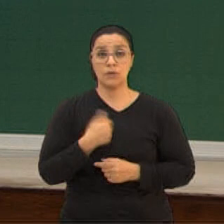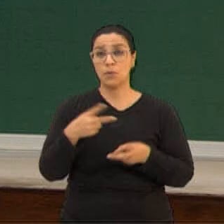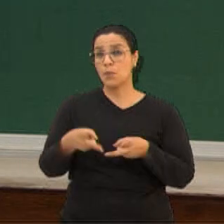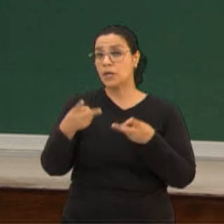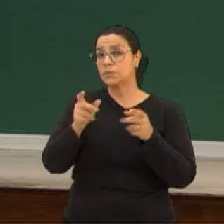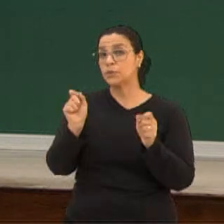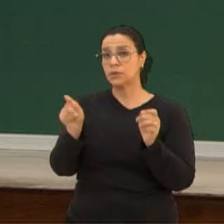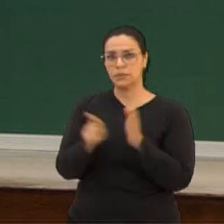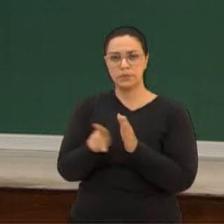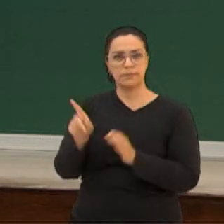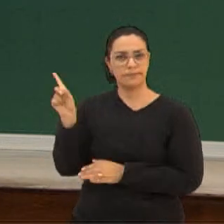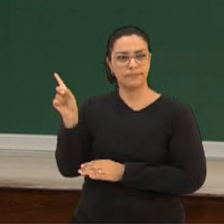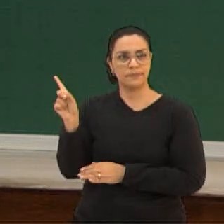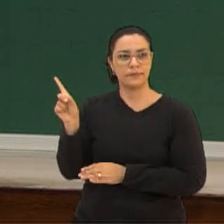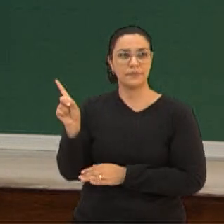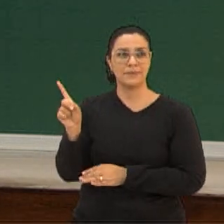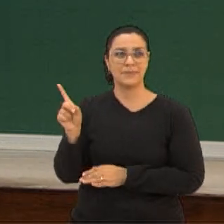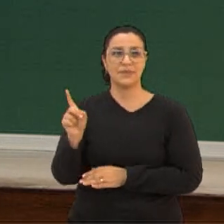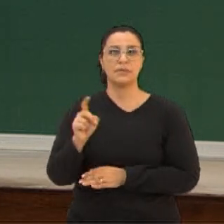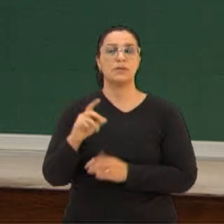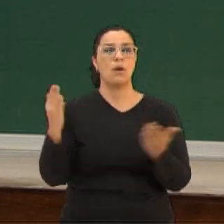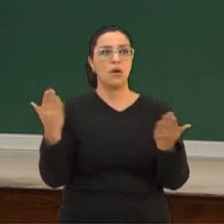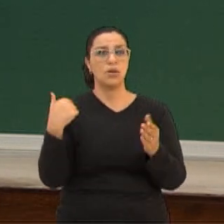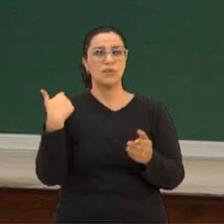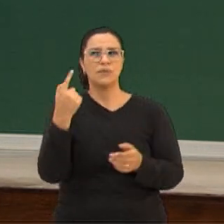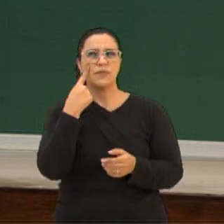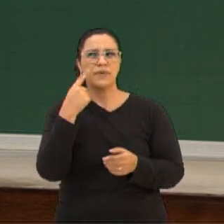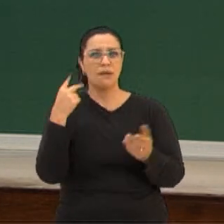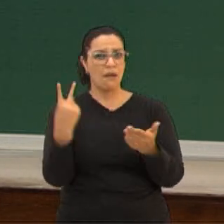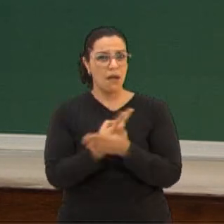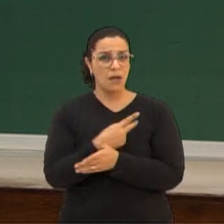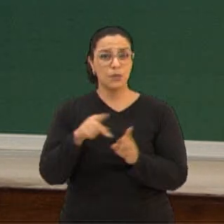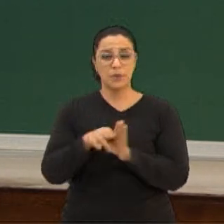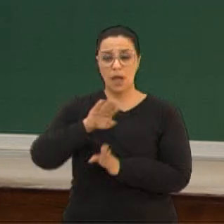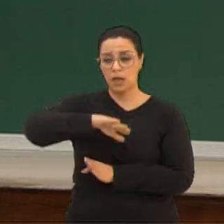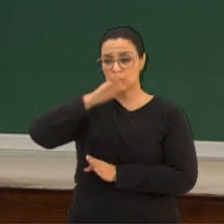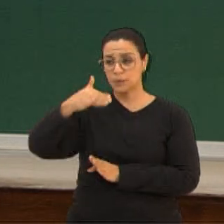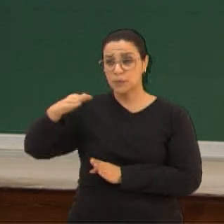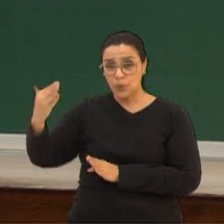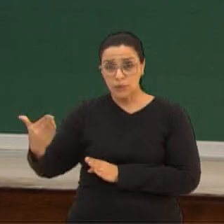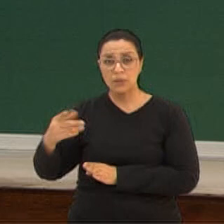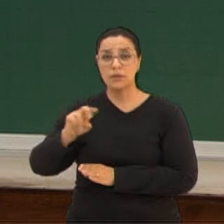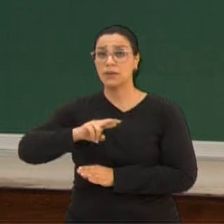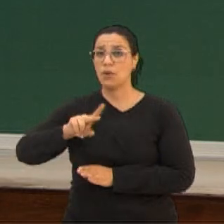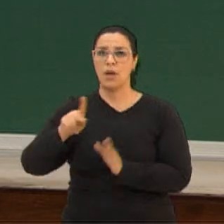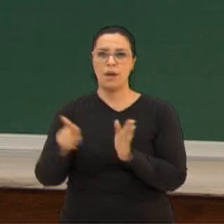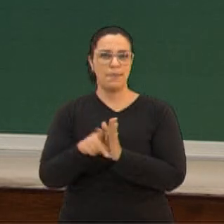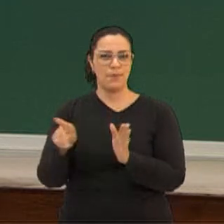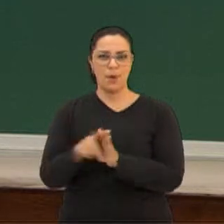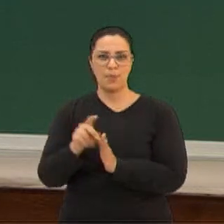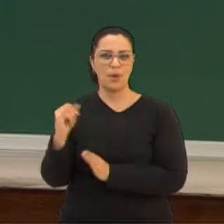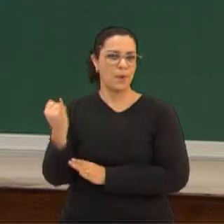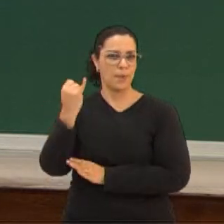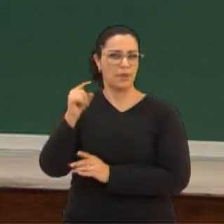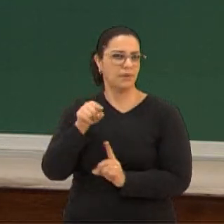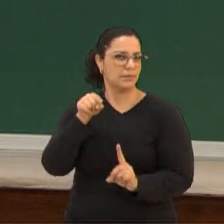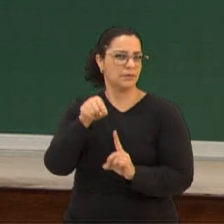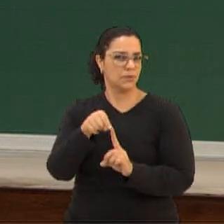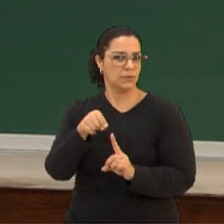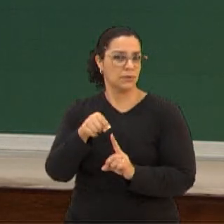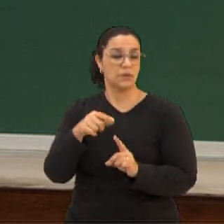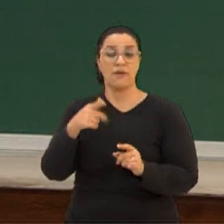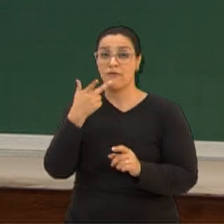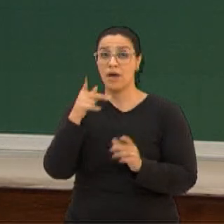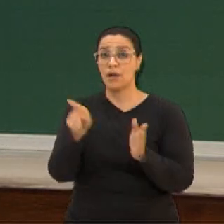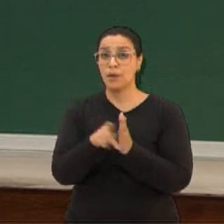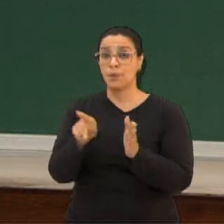perceber? Essa aqui, ela está equivocada, porque as cadeias de montanha, elas não são o fator decisivo. O fator